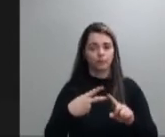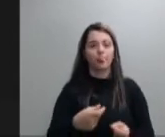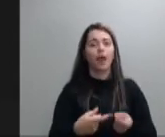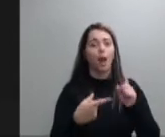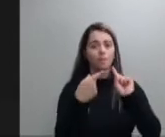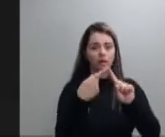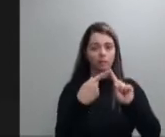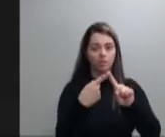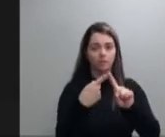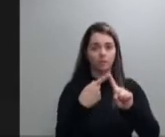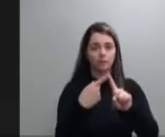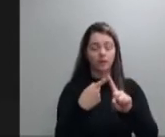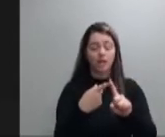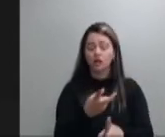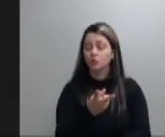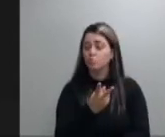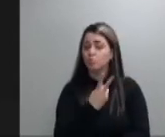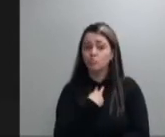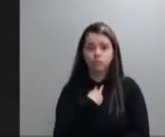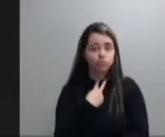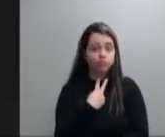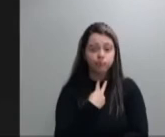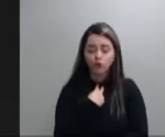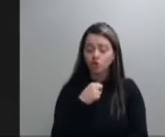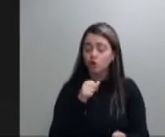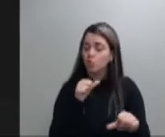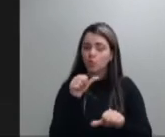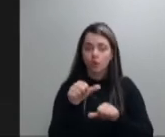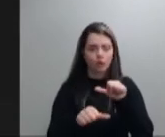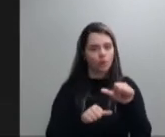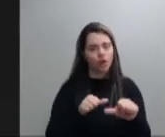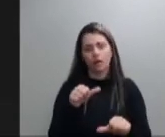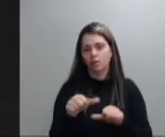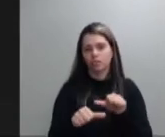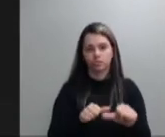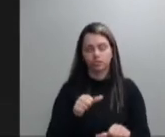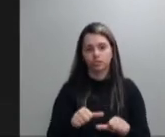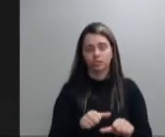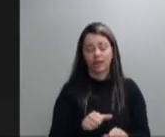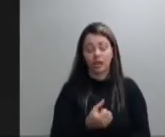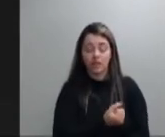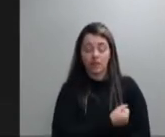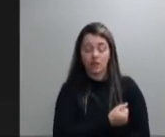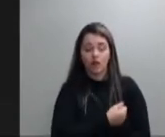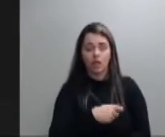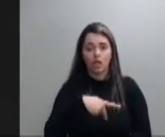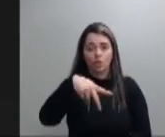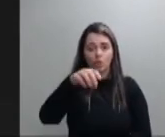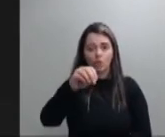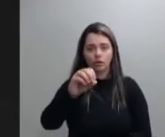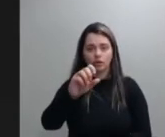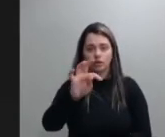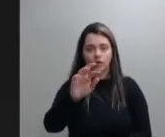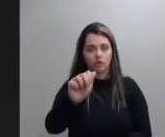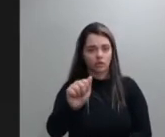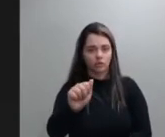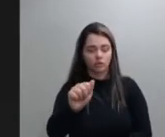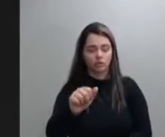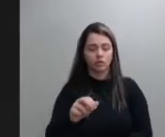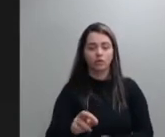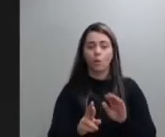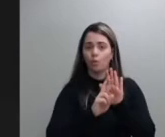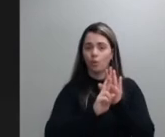não é possível a alteração do critério de avaliação de nota de prova de títulos após a divulgação do resultado da